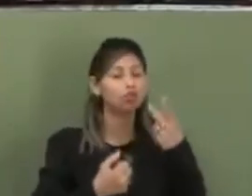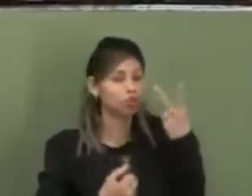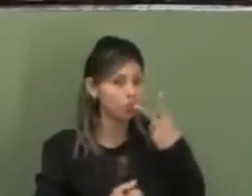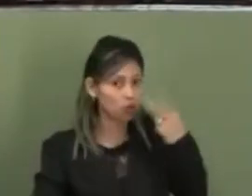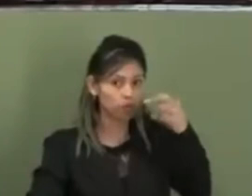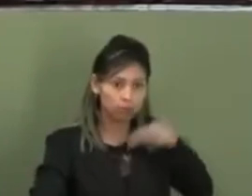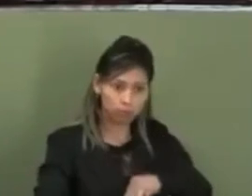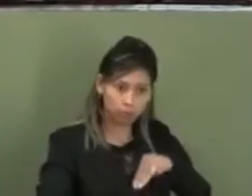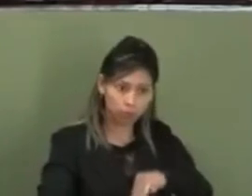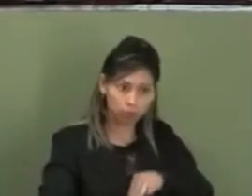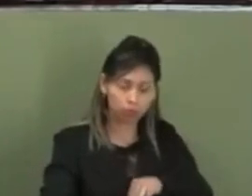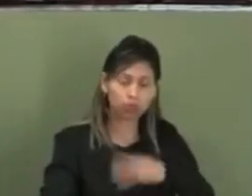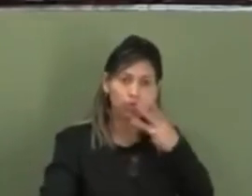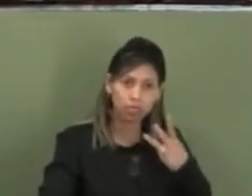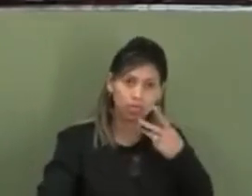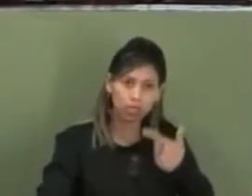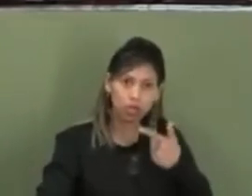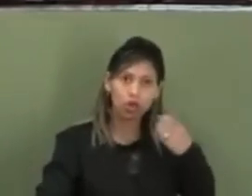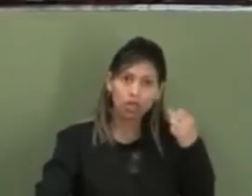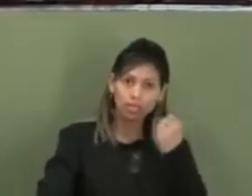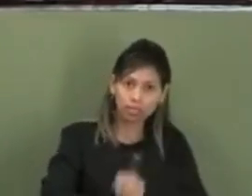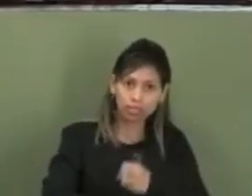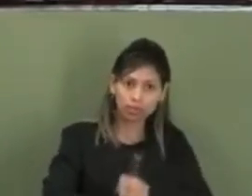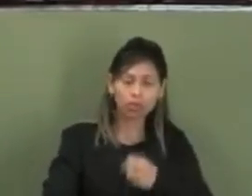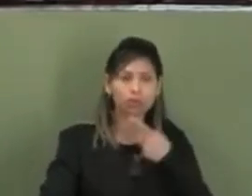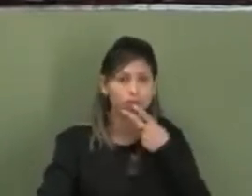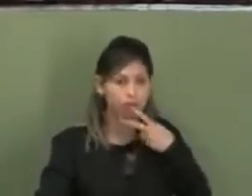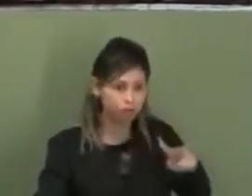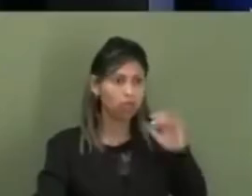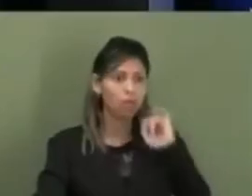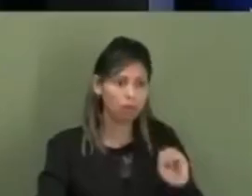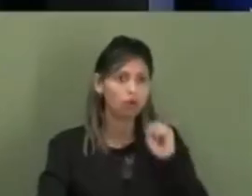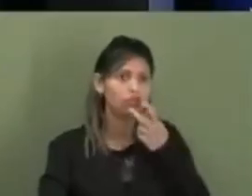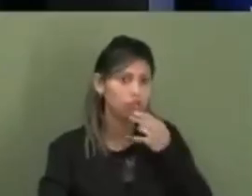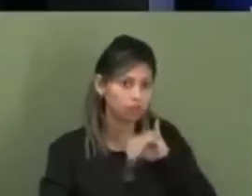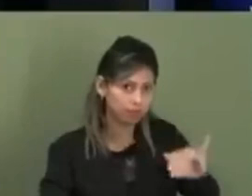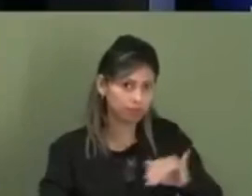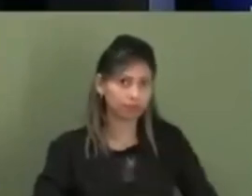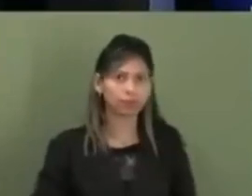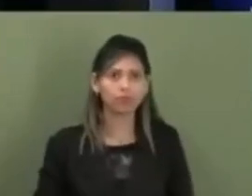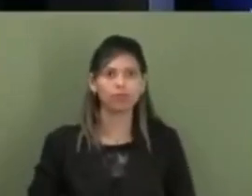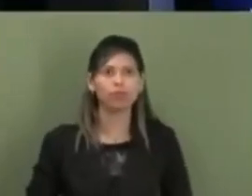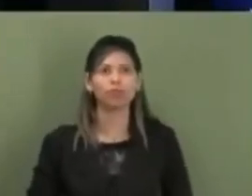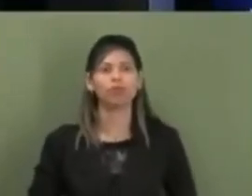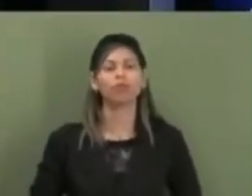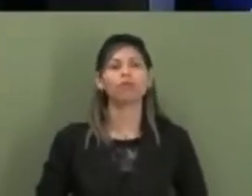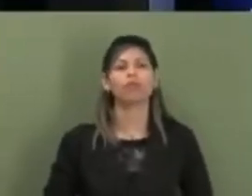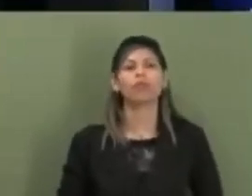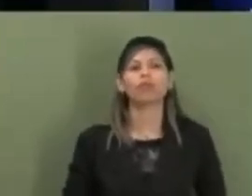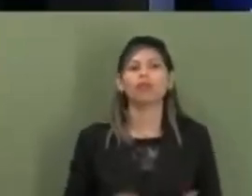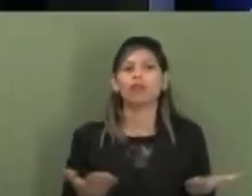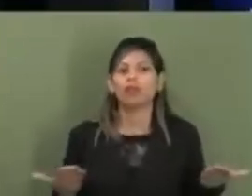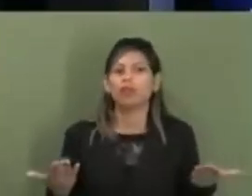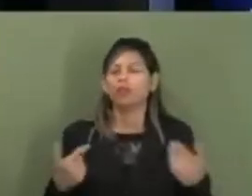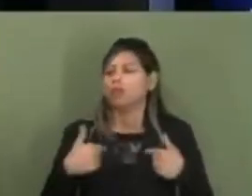para que possa levar ao desfecho o seu pronunciamento. Por gentileza. Faço aqui o registro que... Tomei o